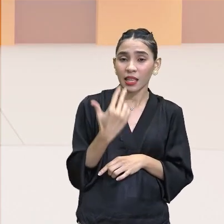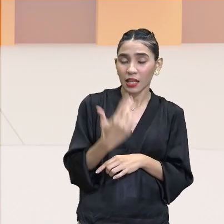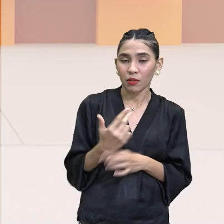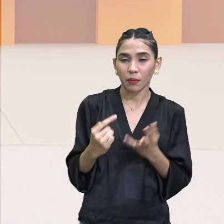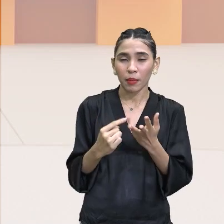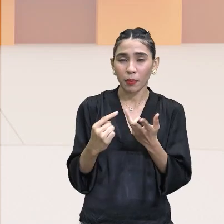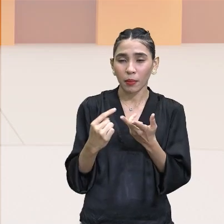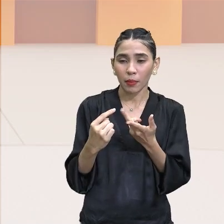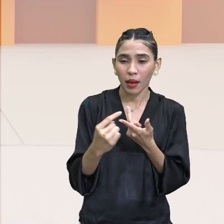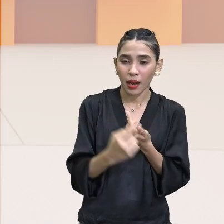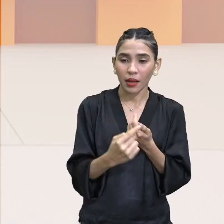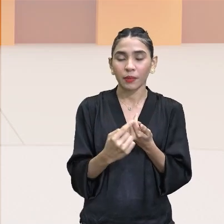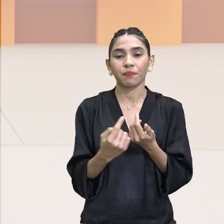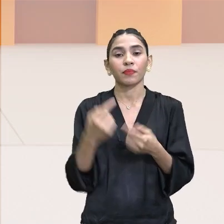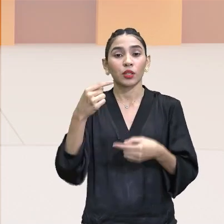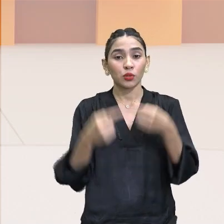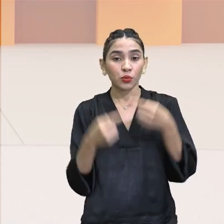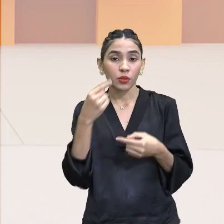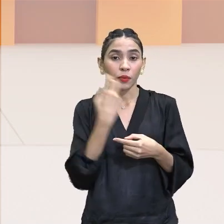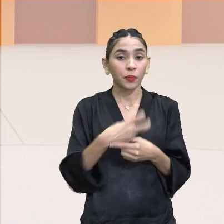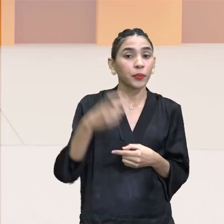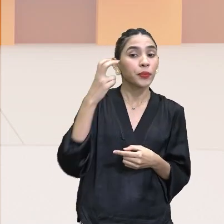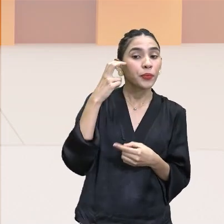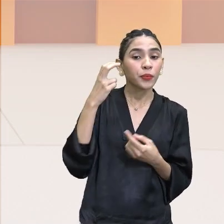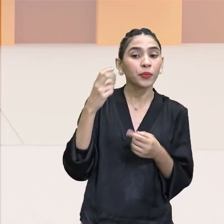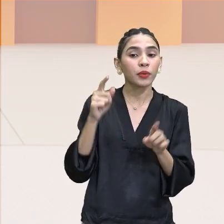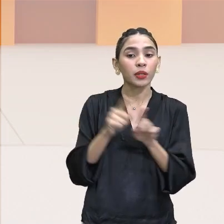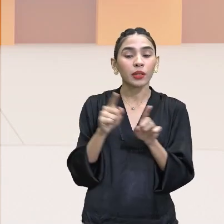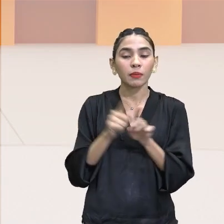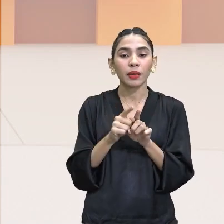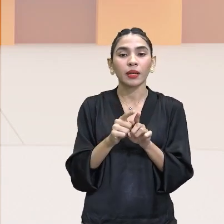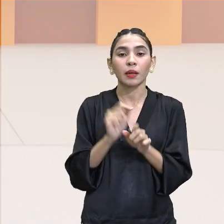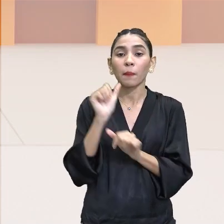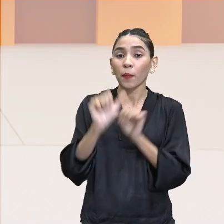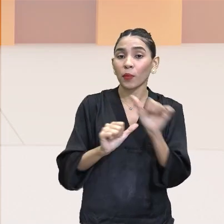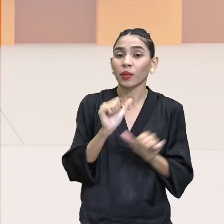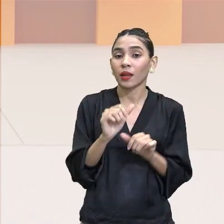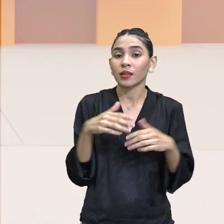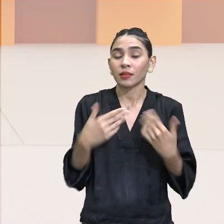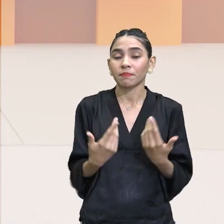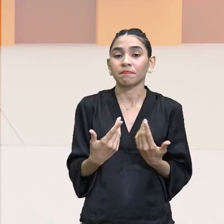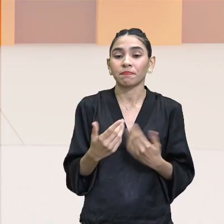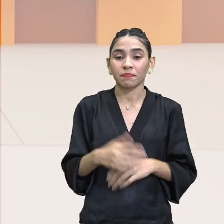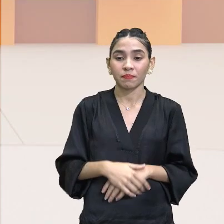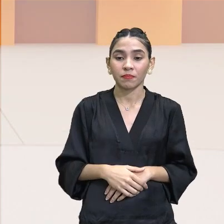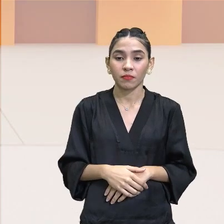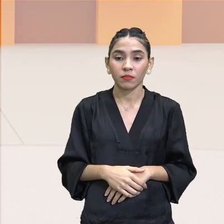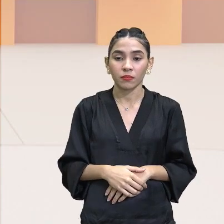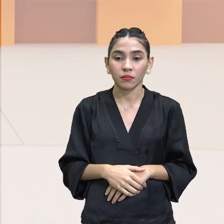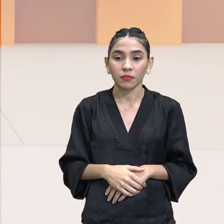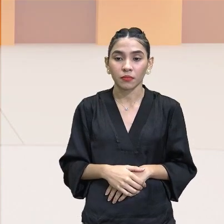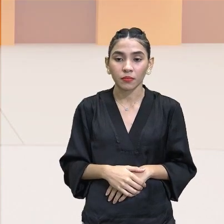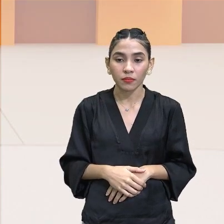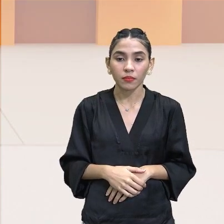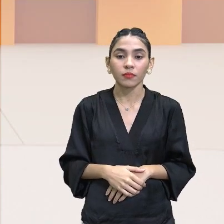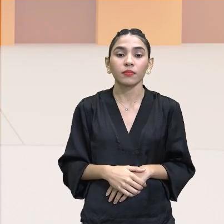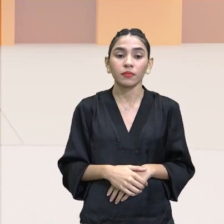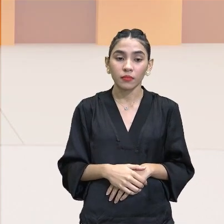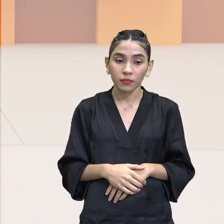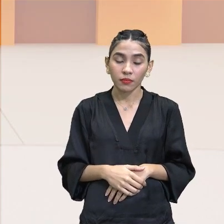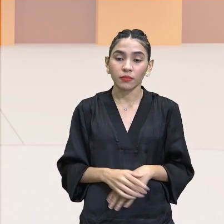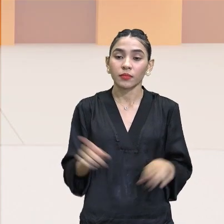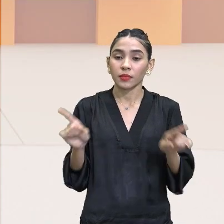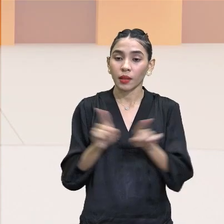acaba mudando. A discussão sobre a cultura, né, deculturação, a gente vai ver em outros momentos, né? A gente também,